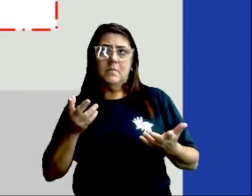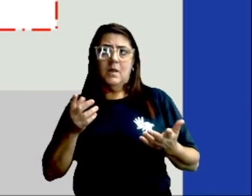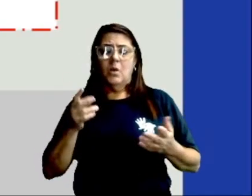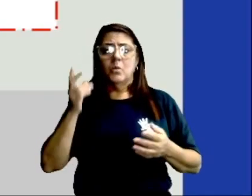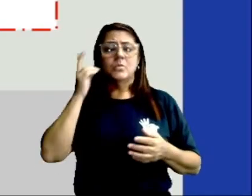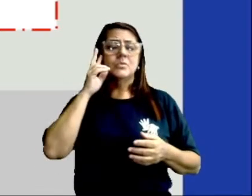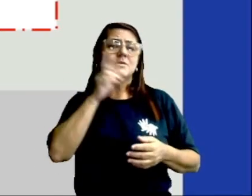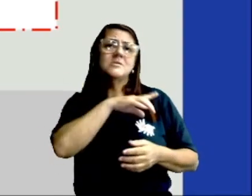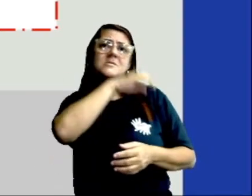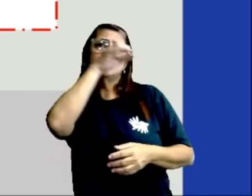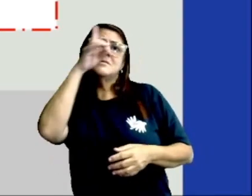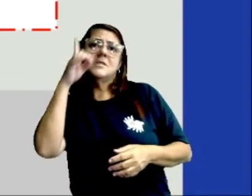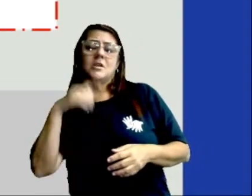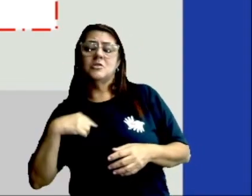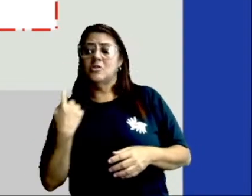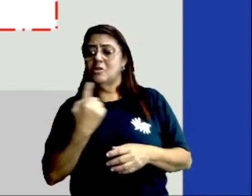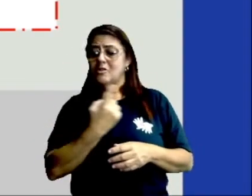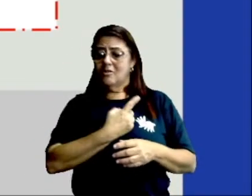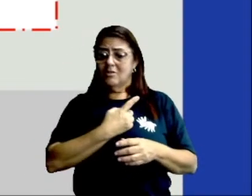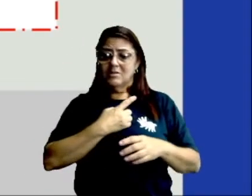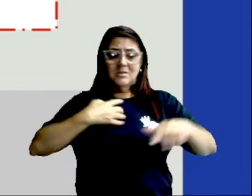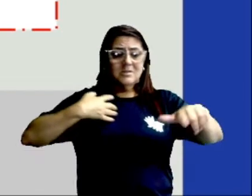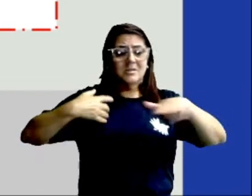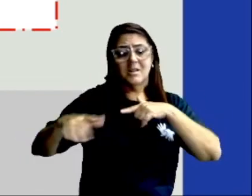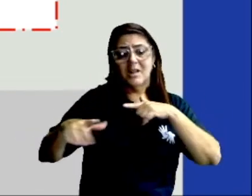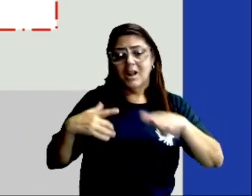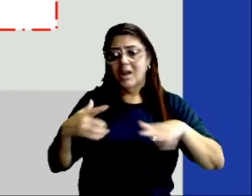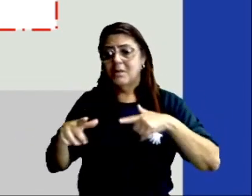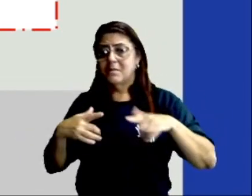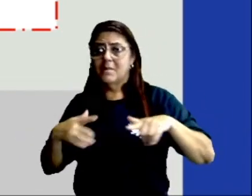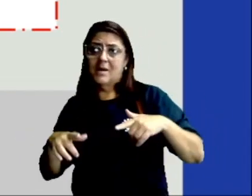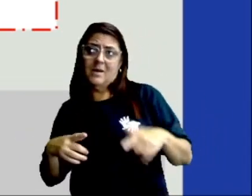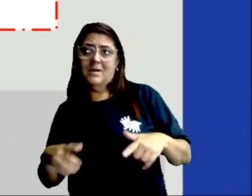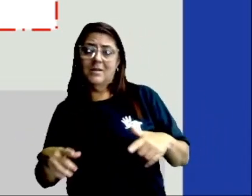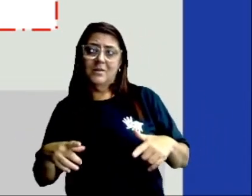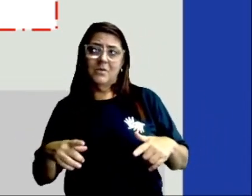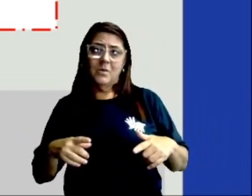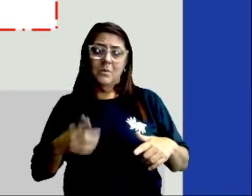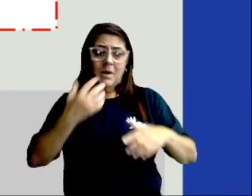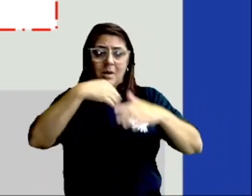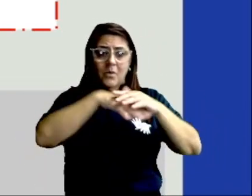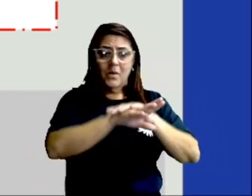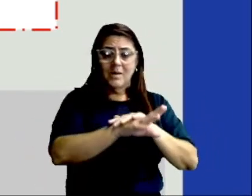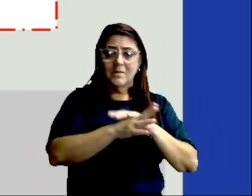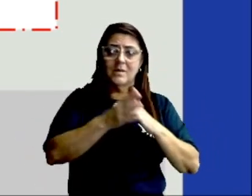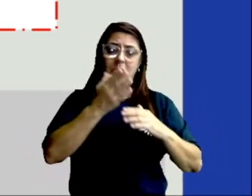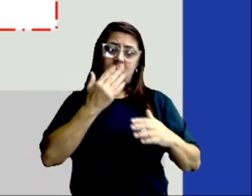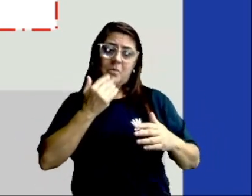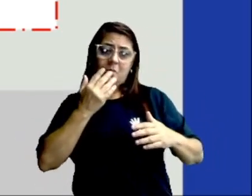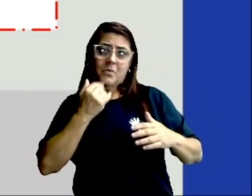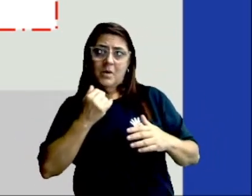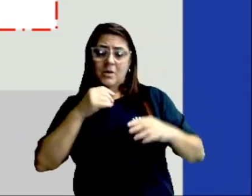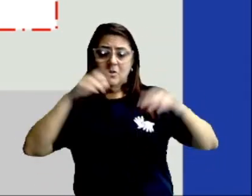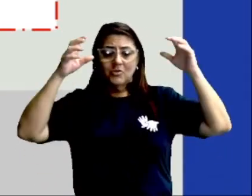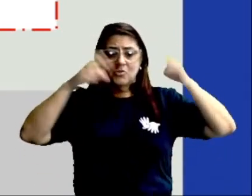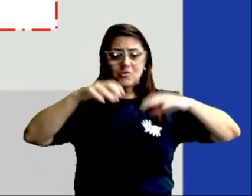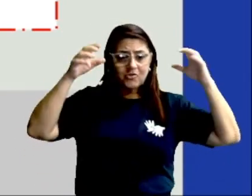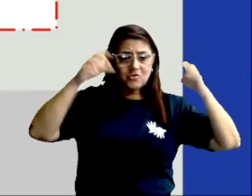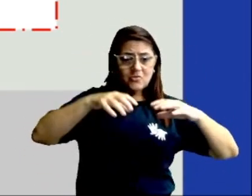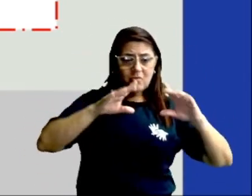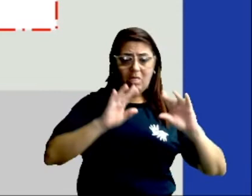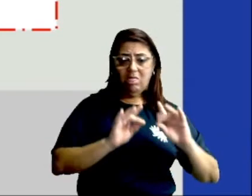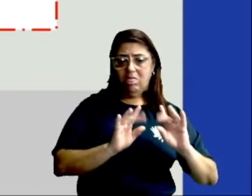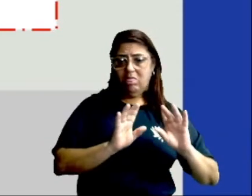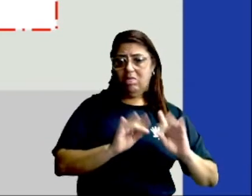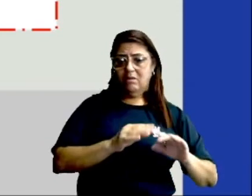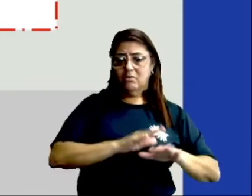de inverno, estávamos tendo maior trabalho para as reservas de trigo. Depois de uma chuvarada, os grãos tinham ficado